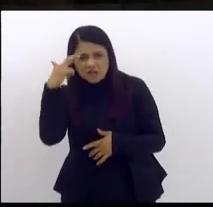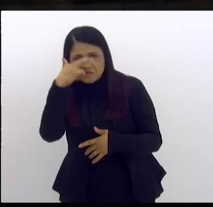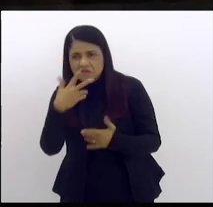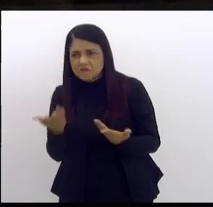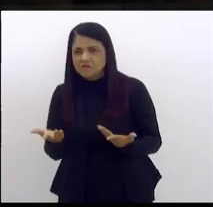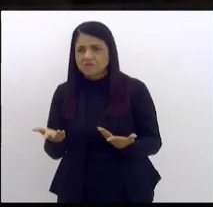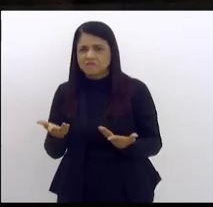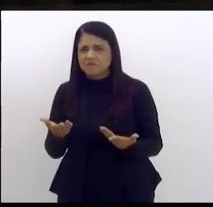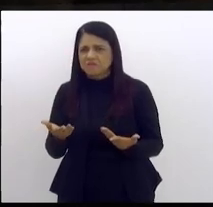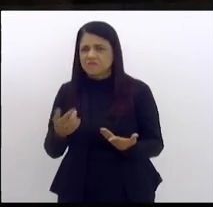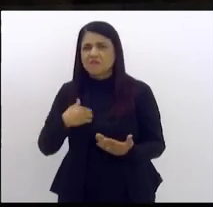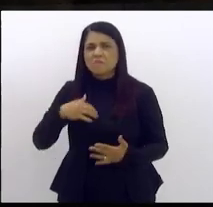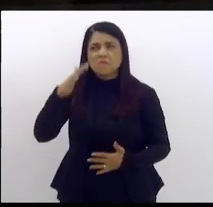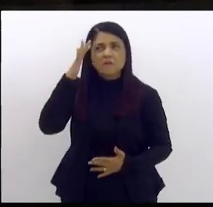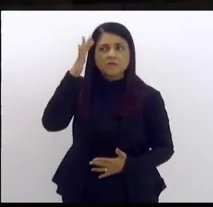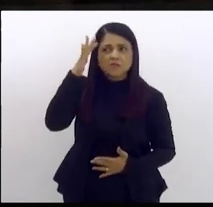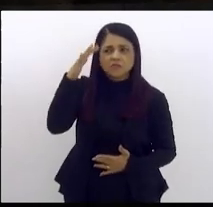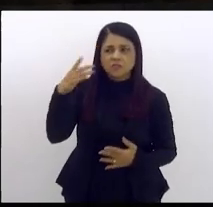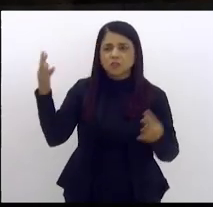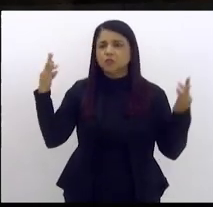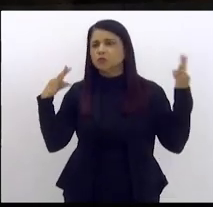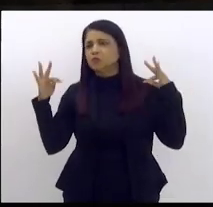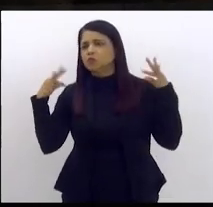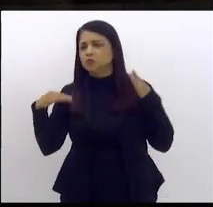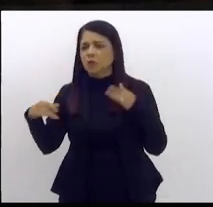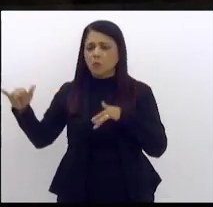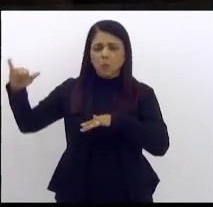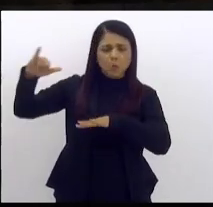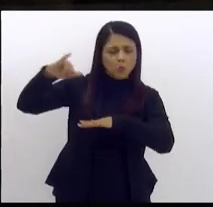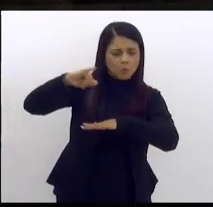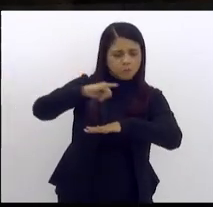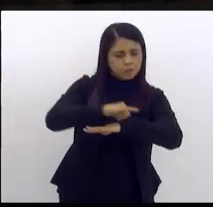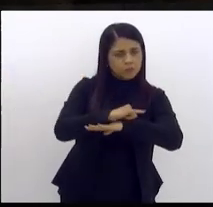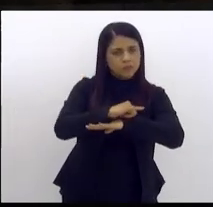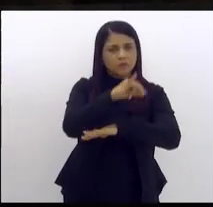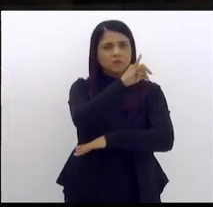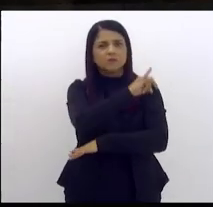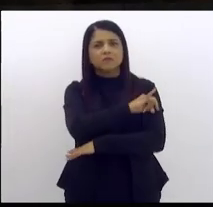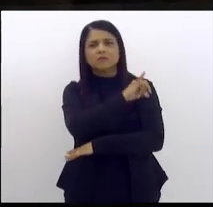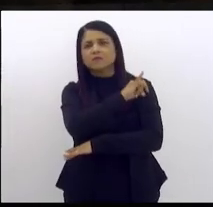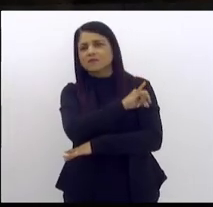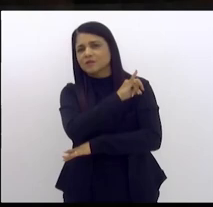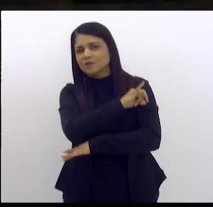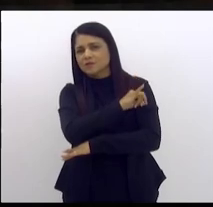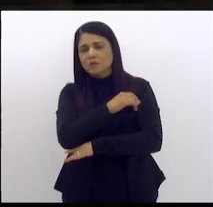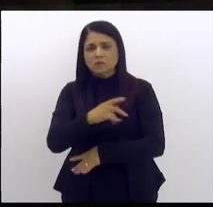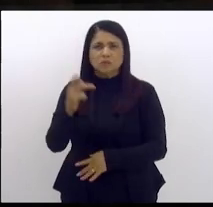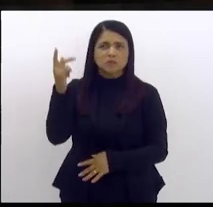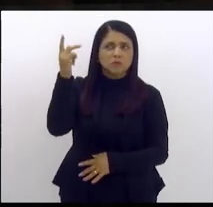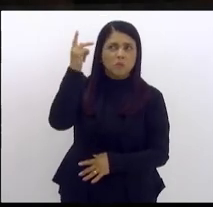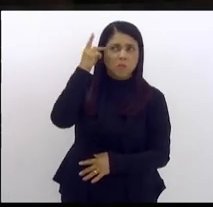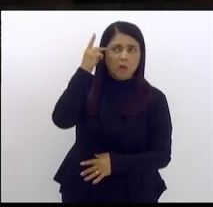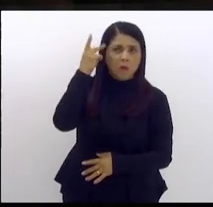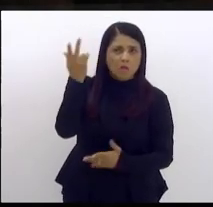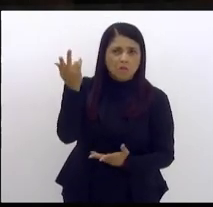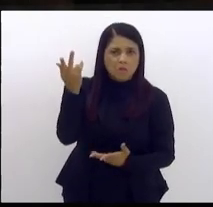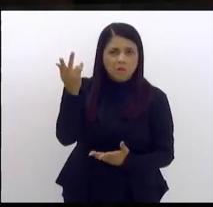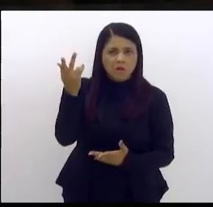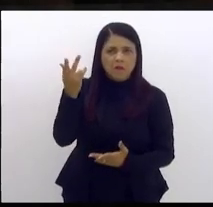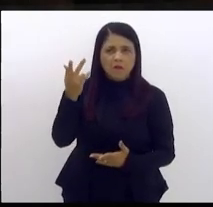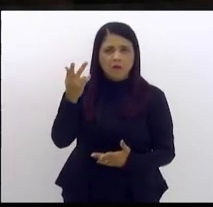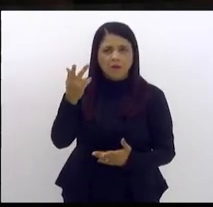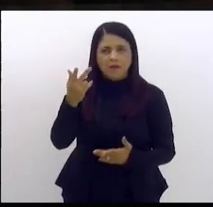Imaginem o seguinte o turista tá chegando ao Rio de Janeiro ou São Paulo e v aquele